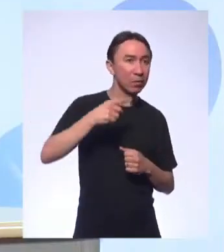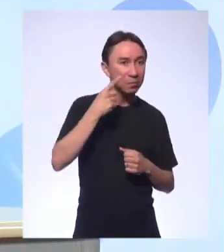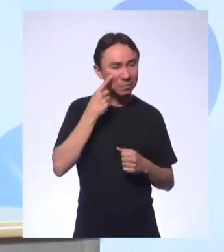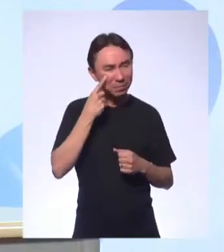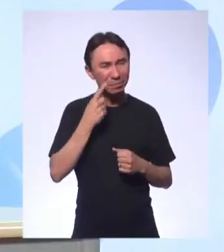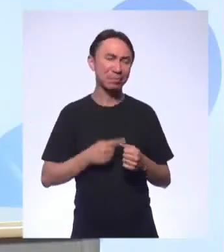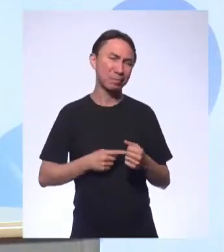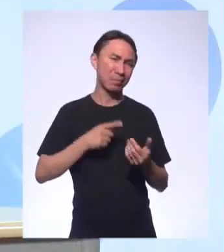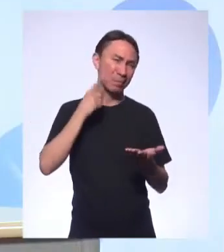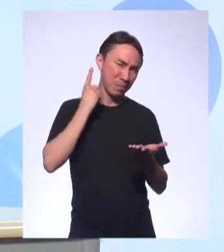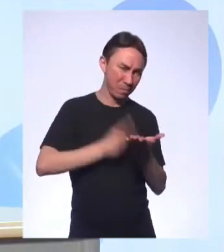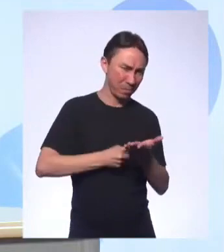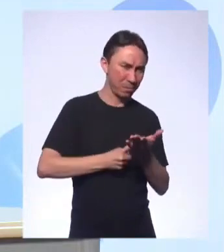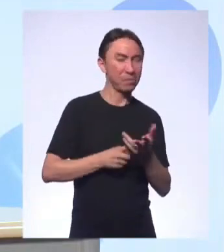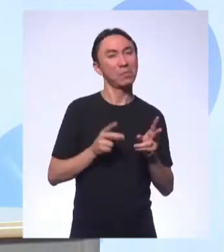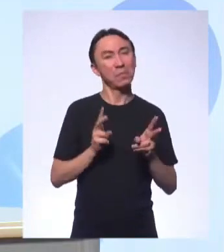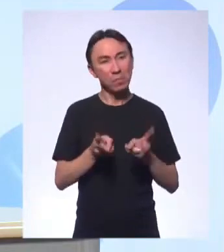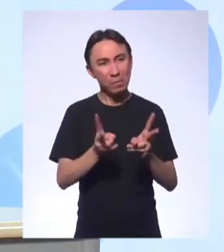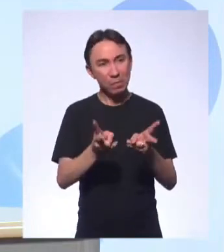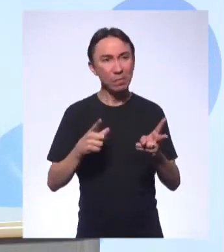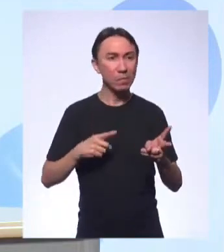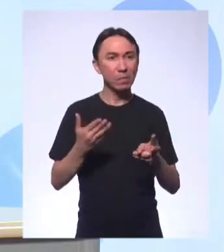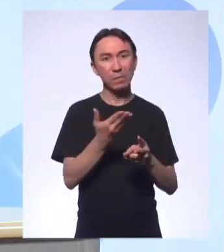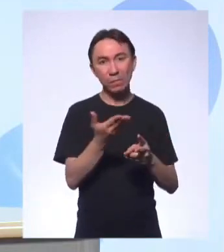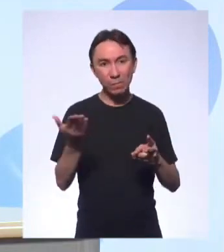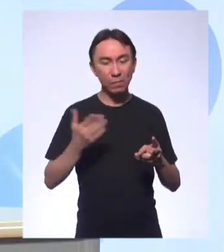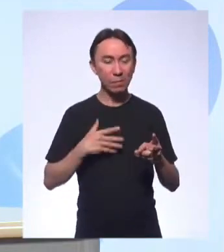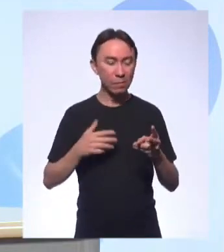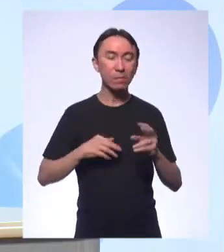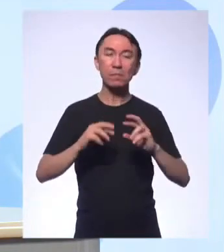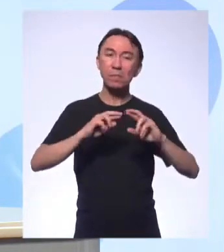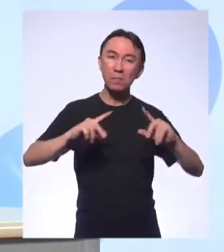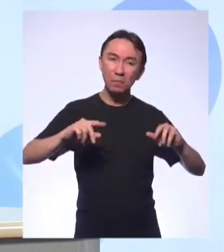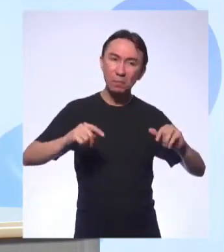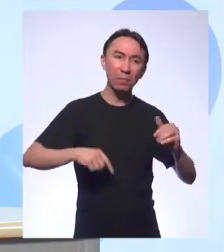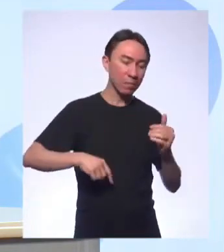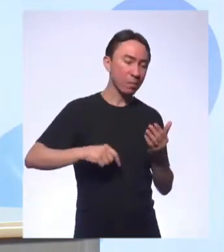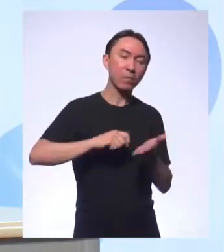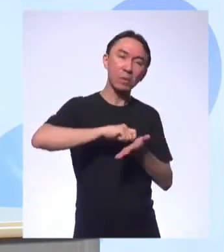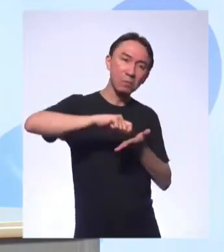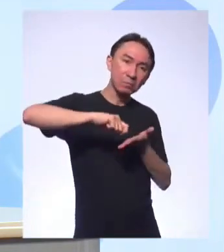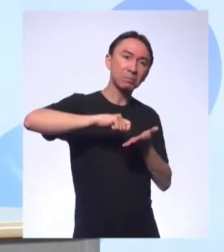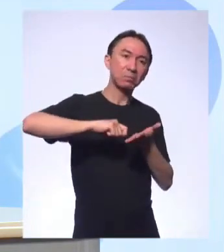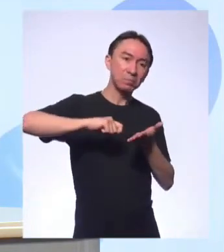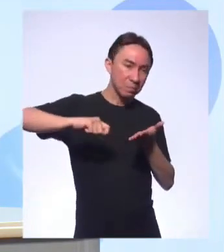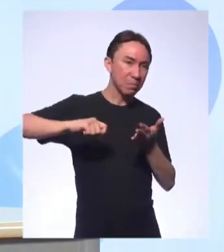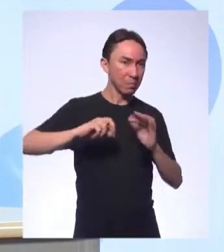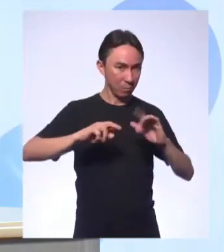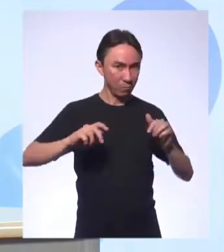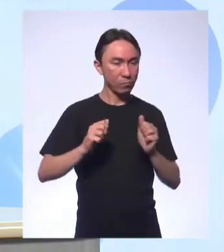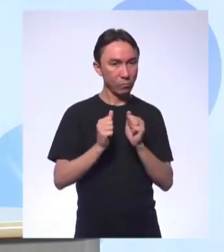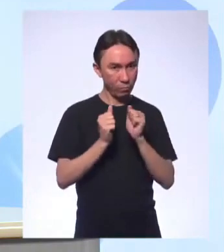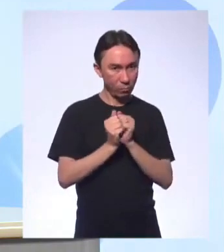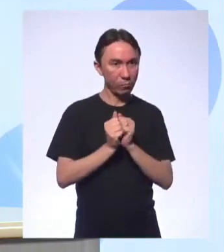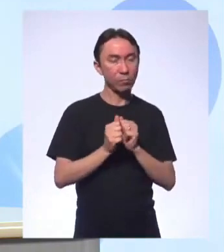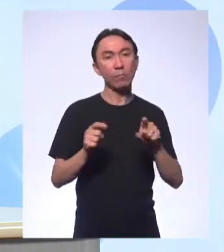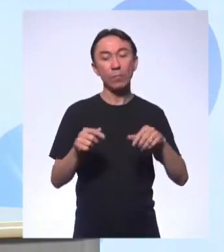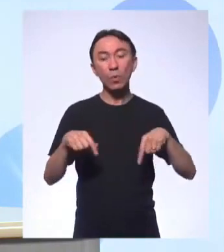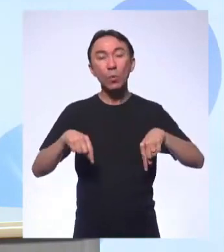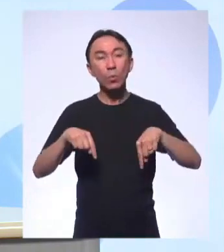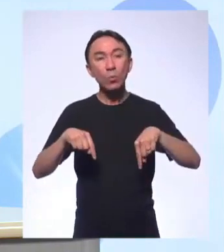sempre, né? Que vocês têm material em mãos, não esqueçam, tá? E a habilidade que nós vamos trabalhar hoje é interpretar e explicar os ciclos da